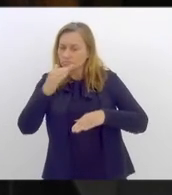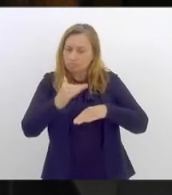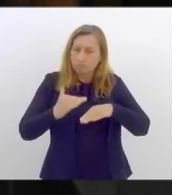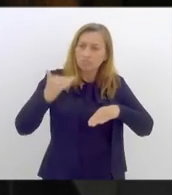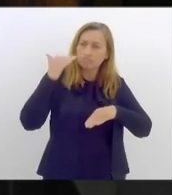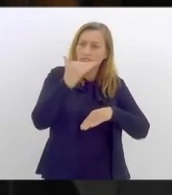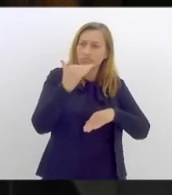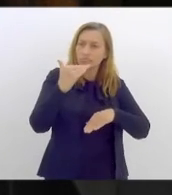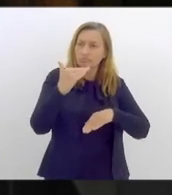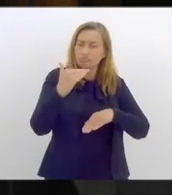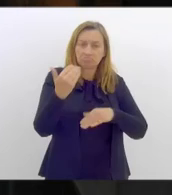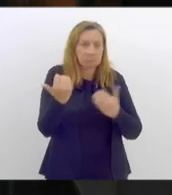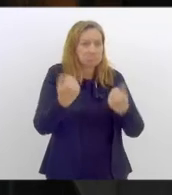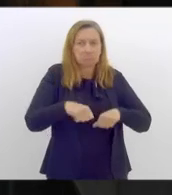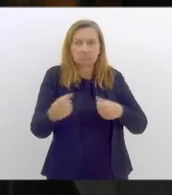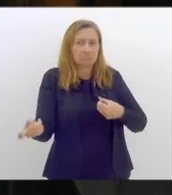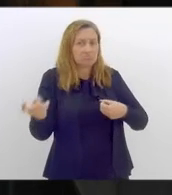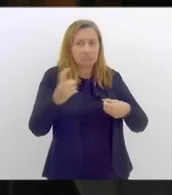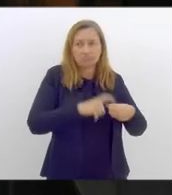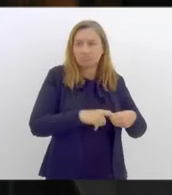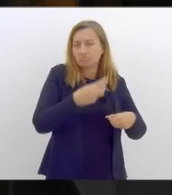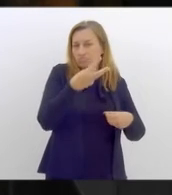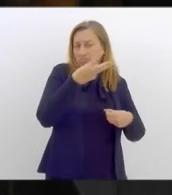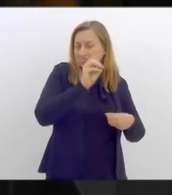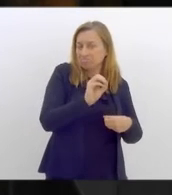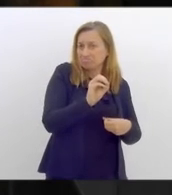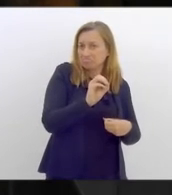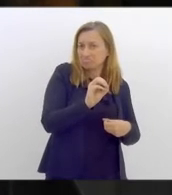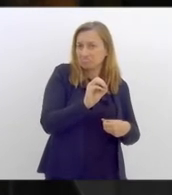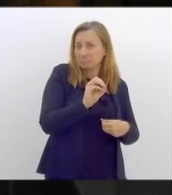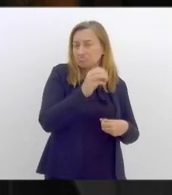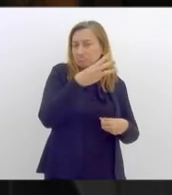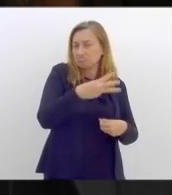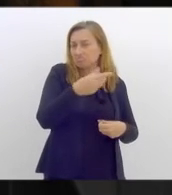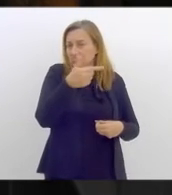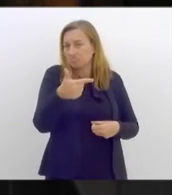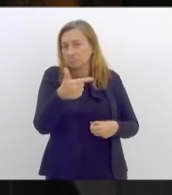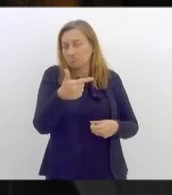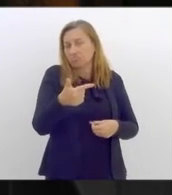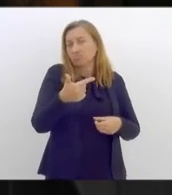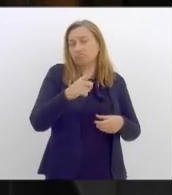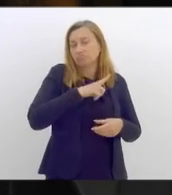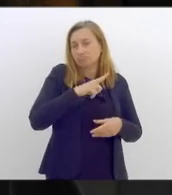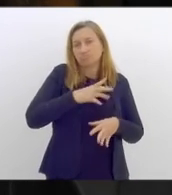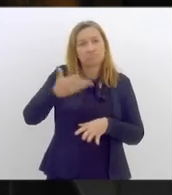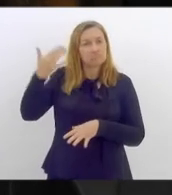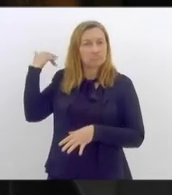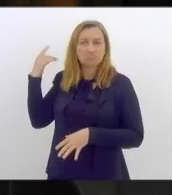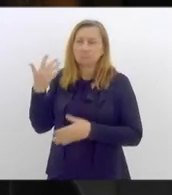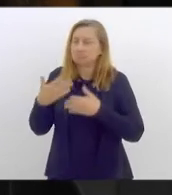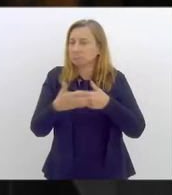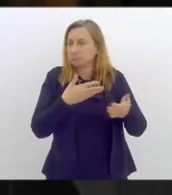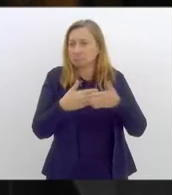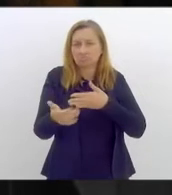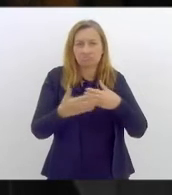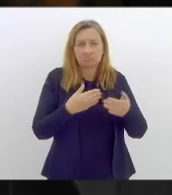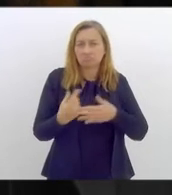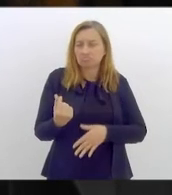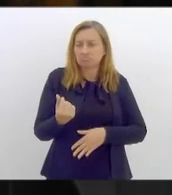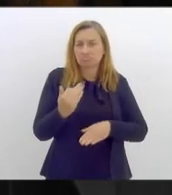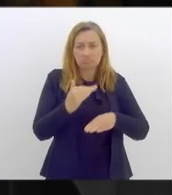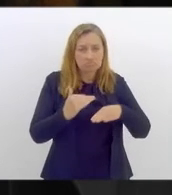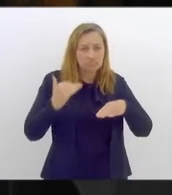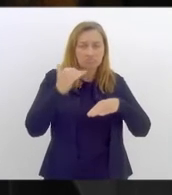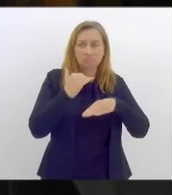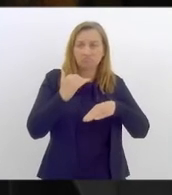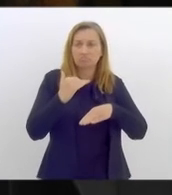não precisa nem voltar a de 302 que existia Mas qualquer alíquota superior a